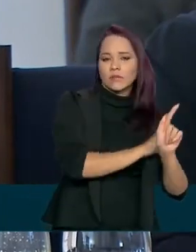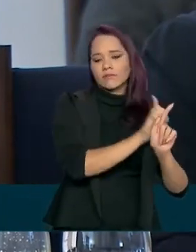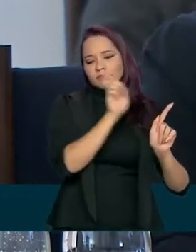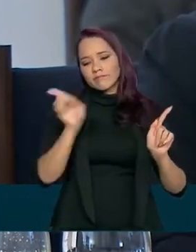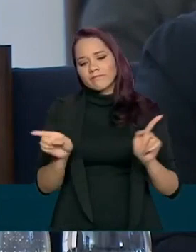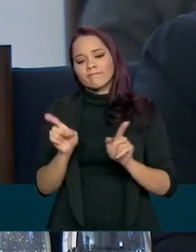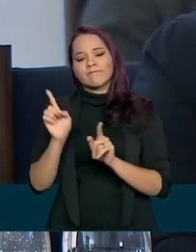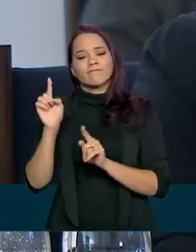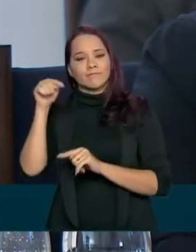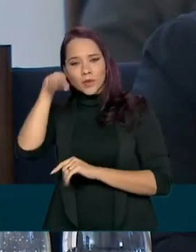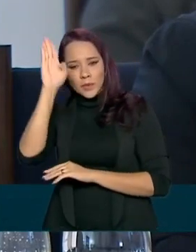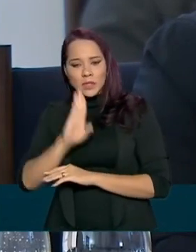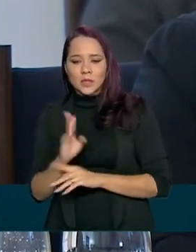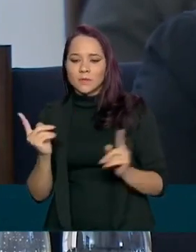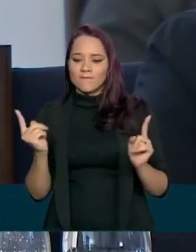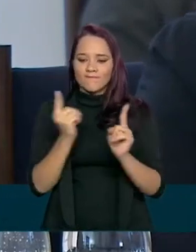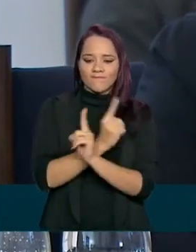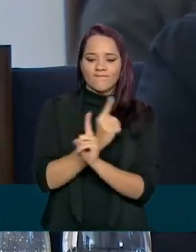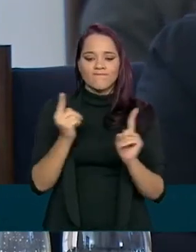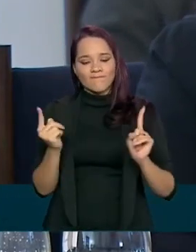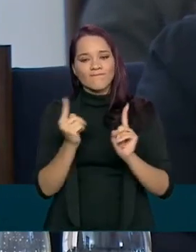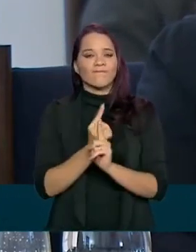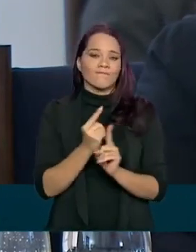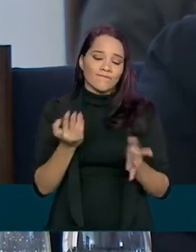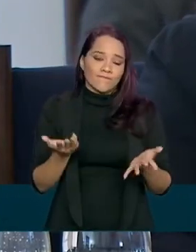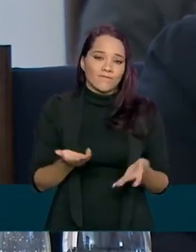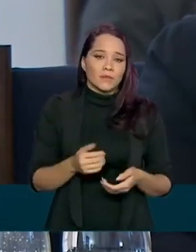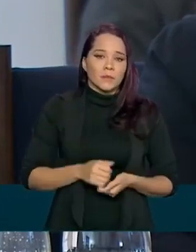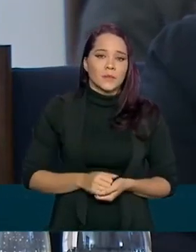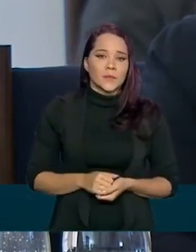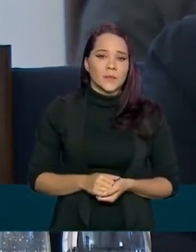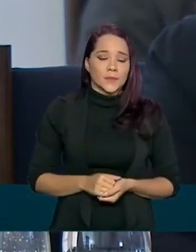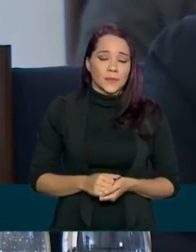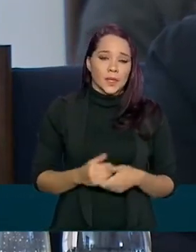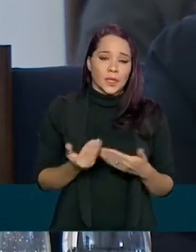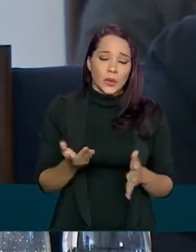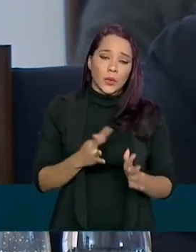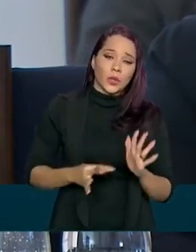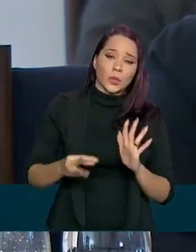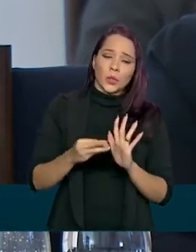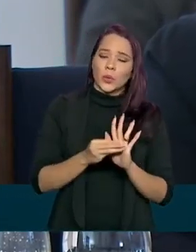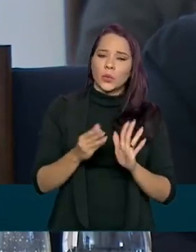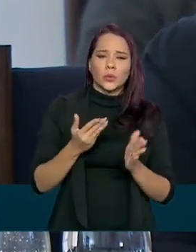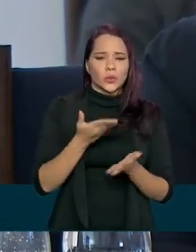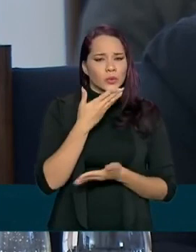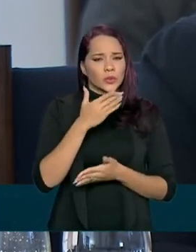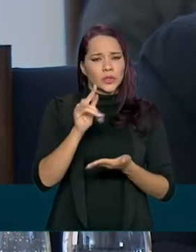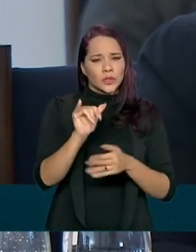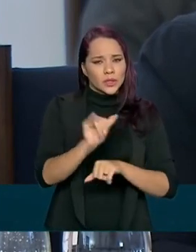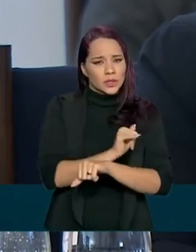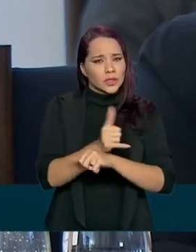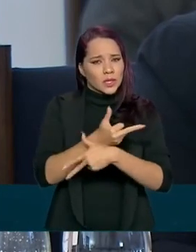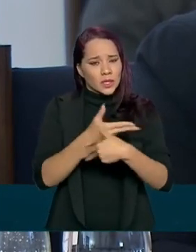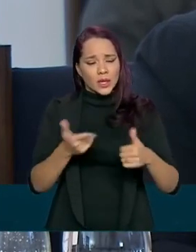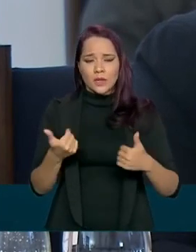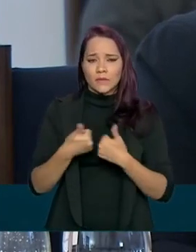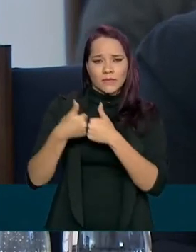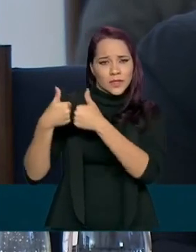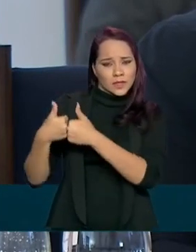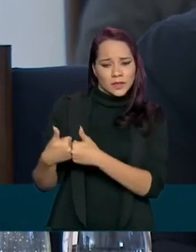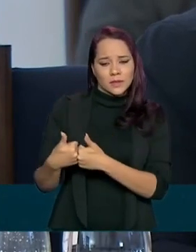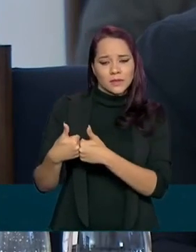conexão puxei de brasileiros e conexão do chile votar no brasil enfim é tô as ações com nossos